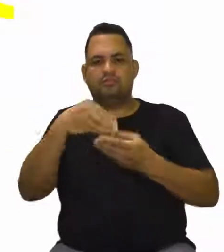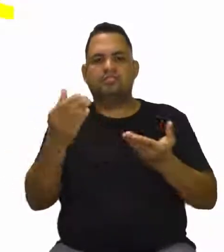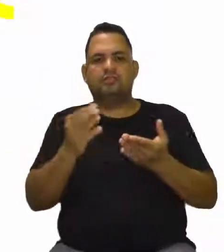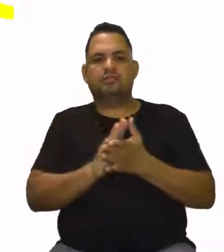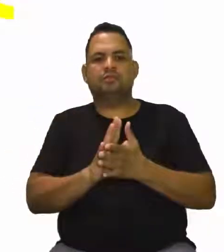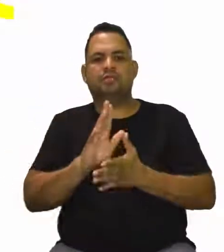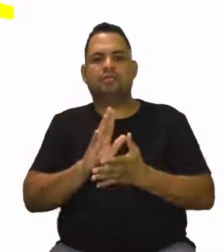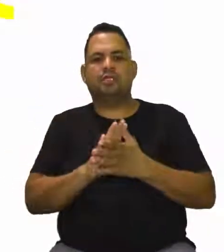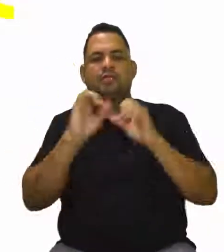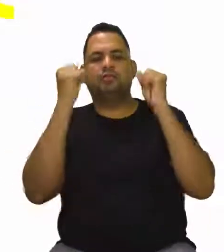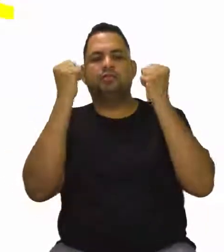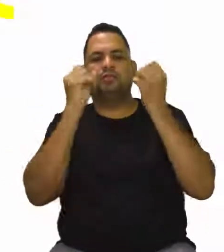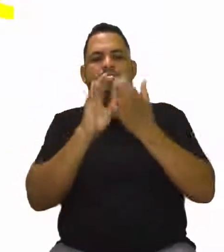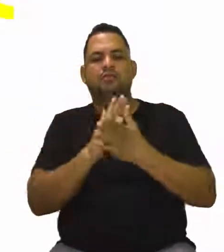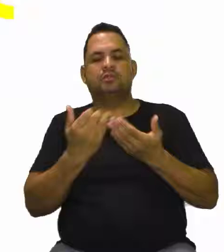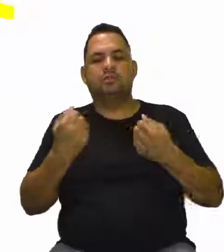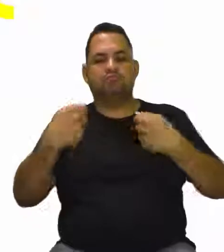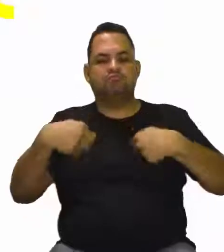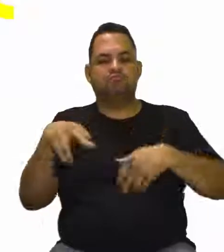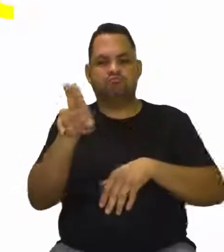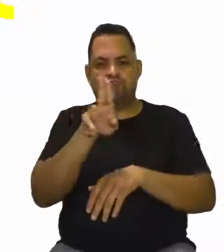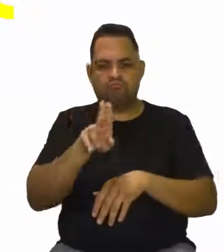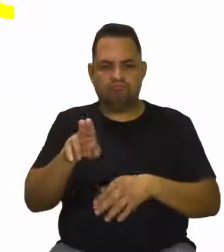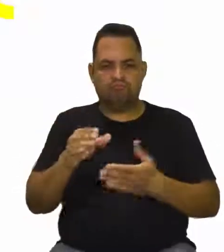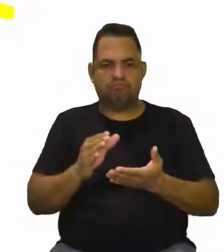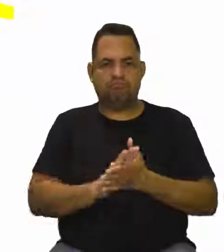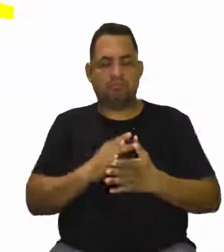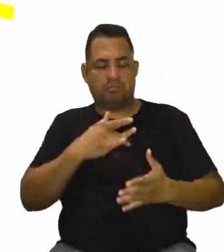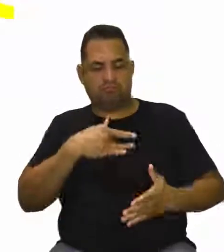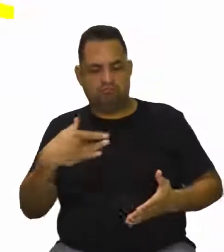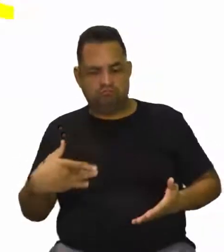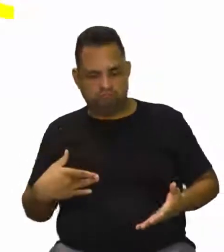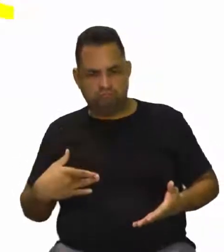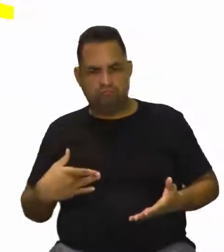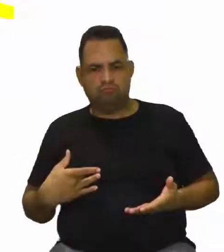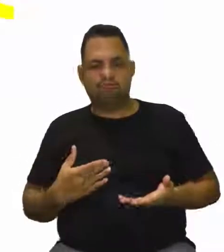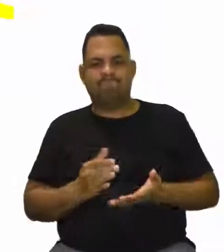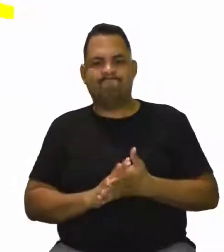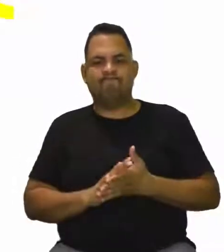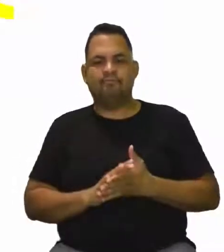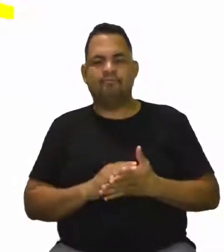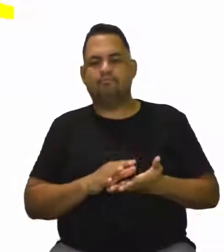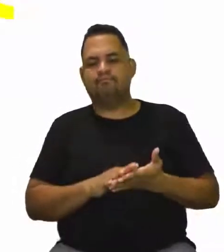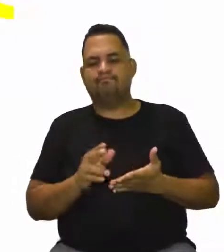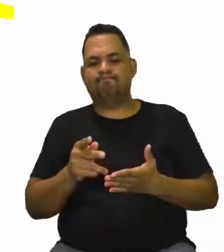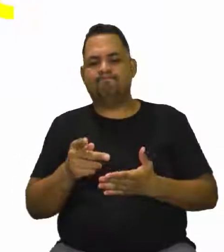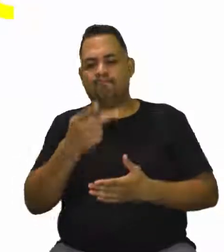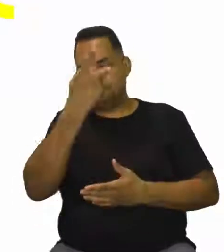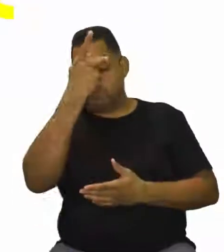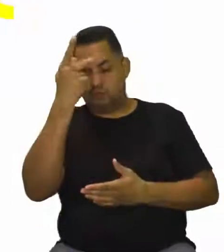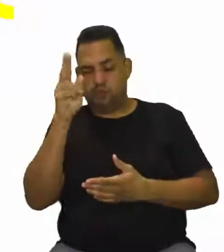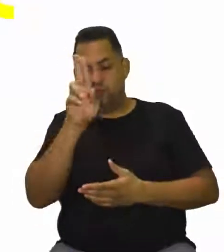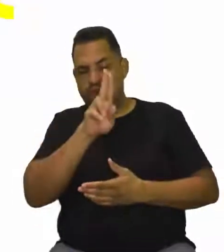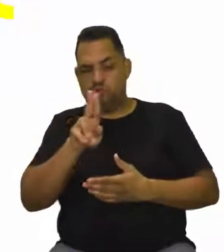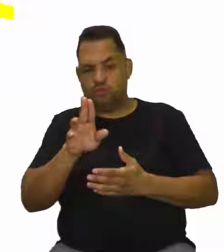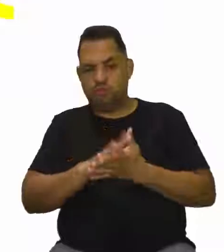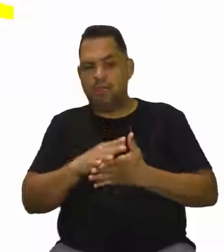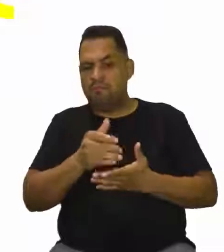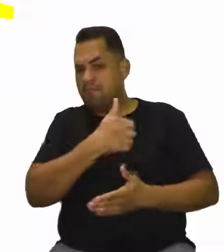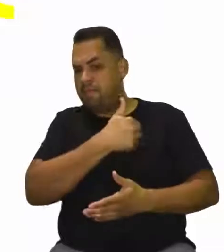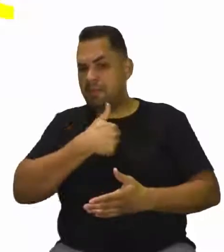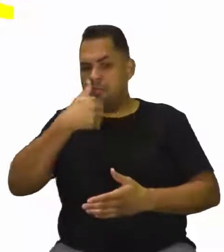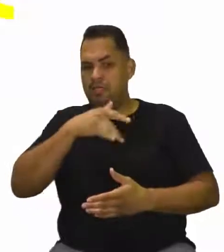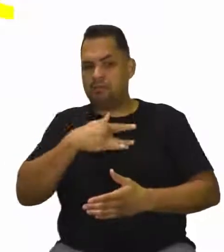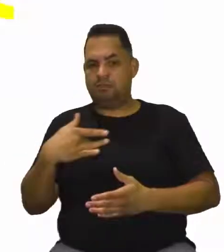ginástica. A ginástica ela pode ser utilizada como saúde, então muitas pessoas fazem para os fins de saúde,